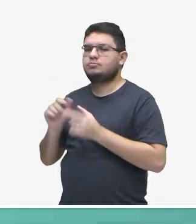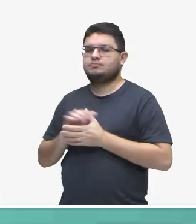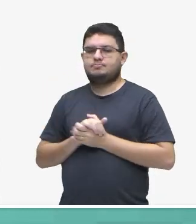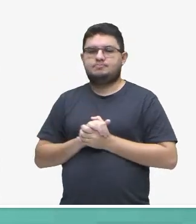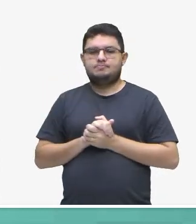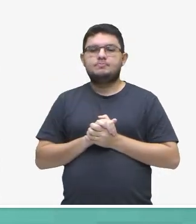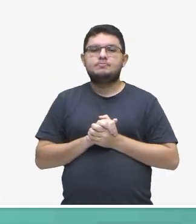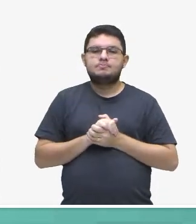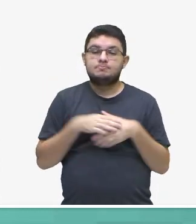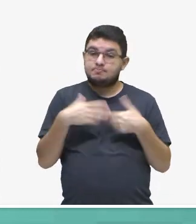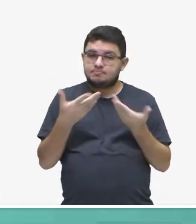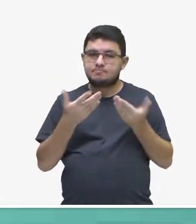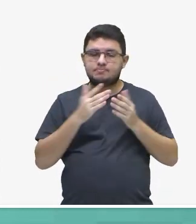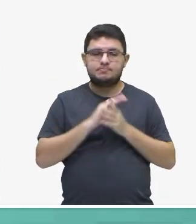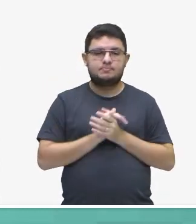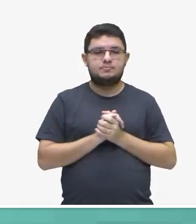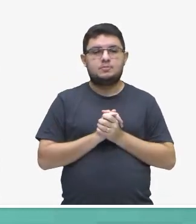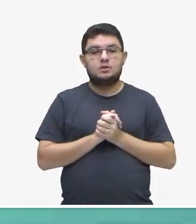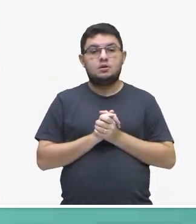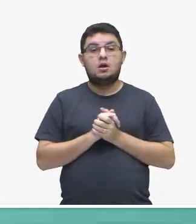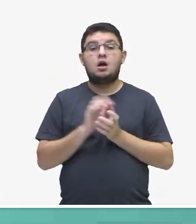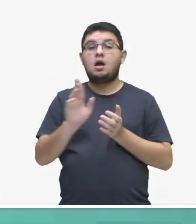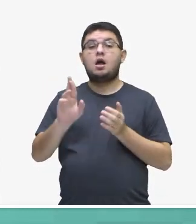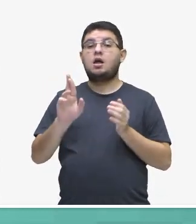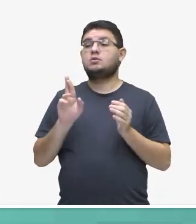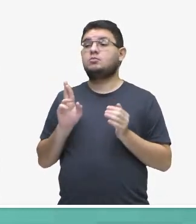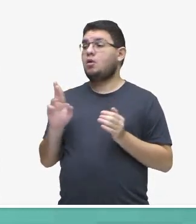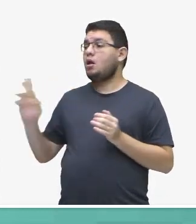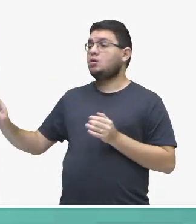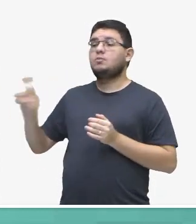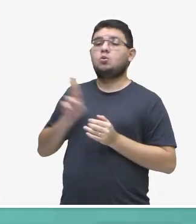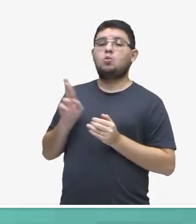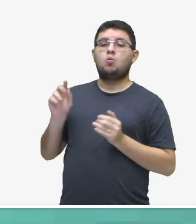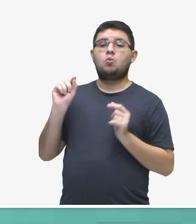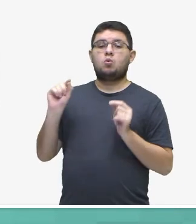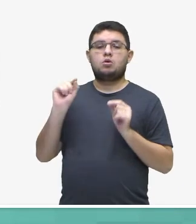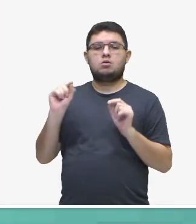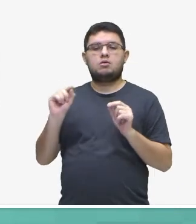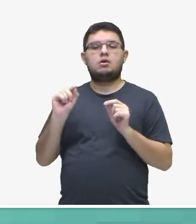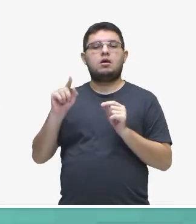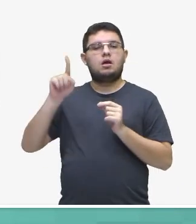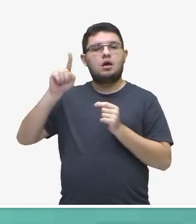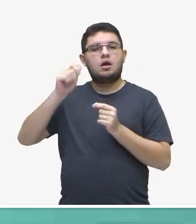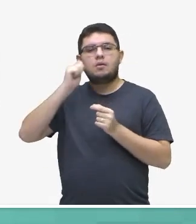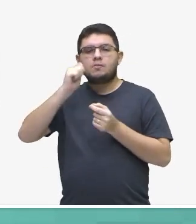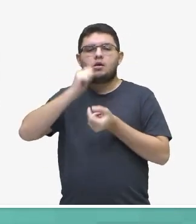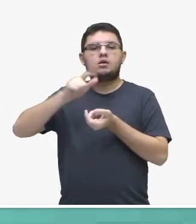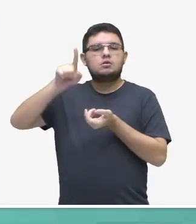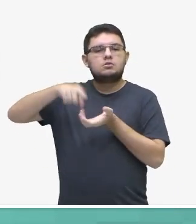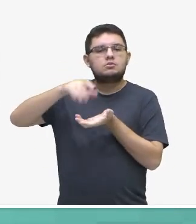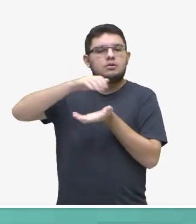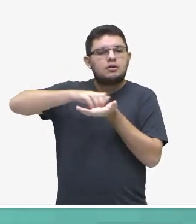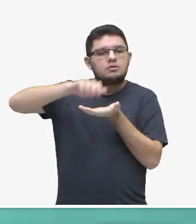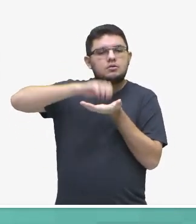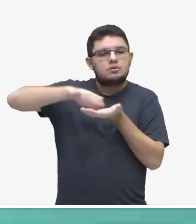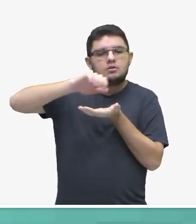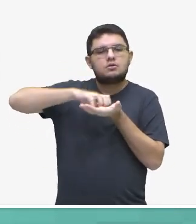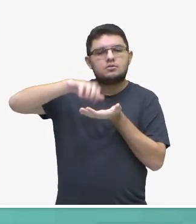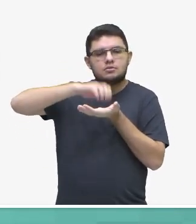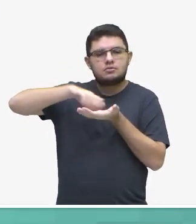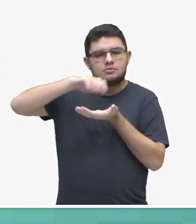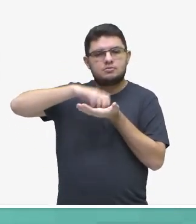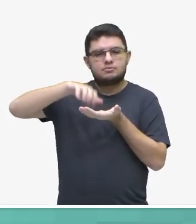diz o seguinte: She works as a secretary. She works as a secretary. Ela trabalha como